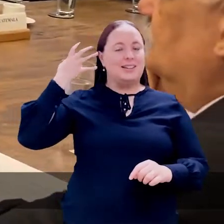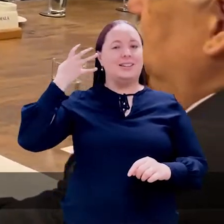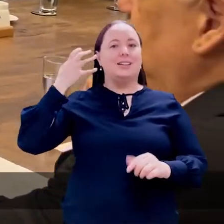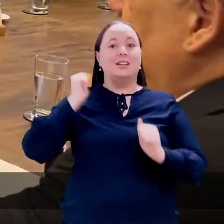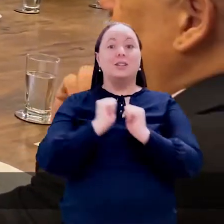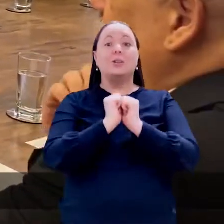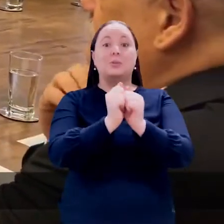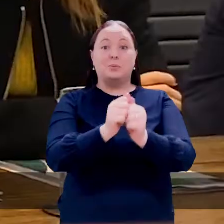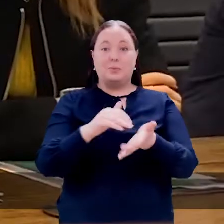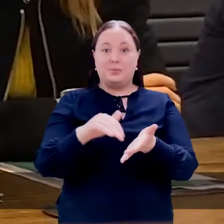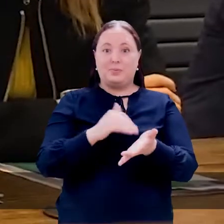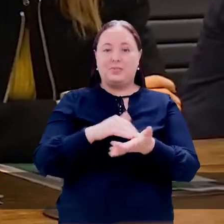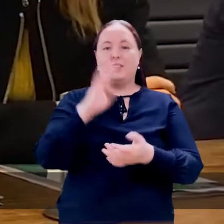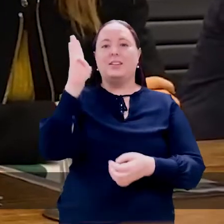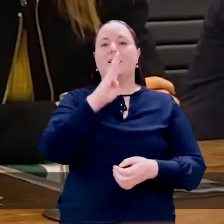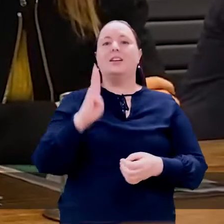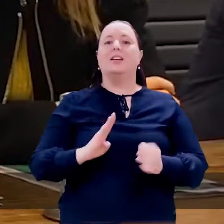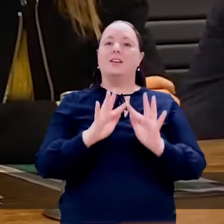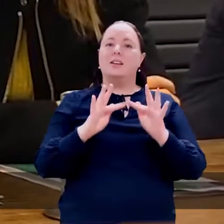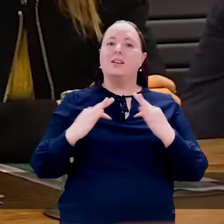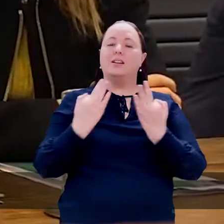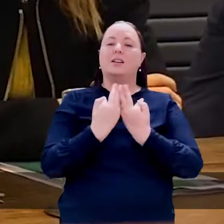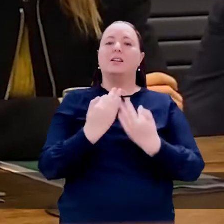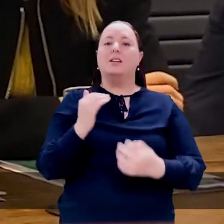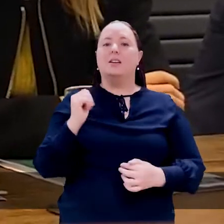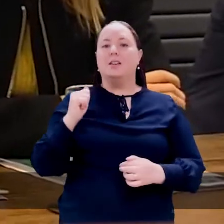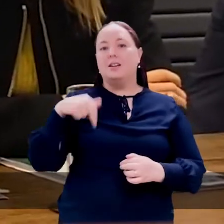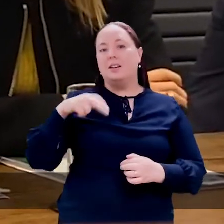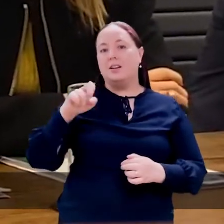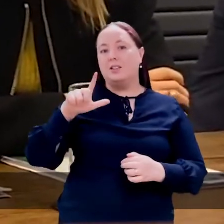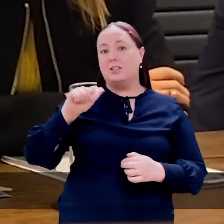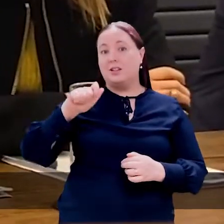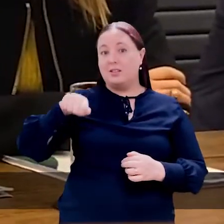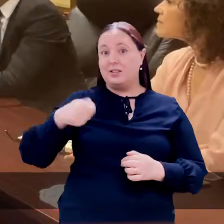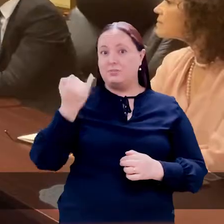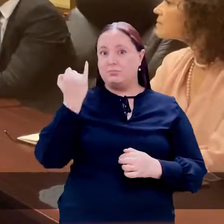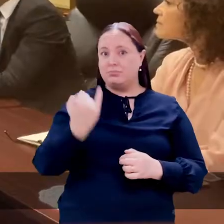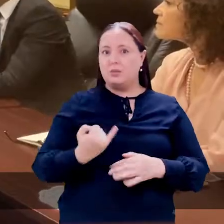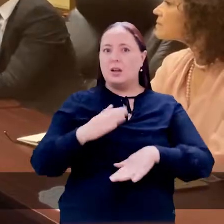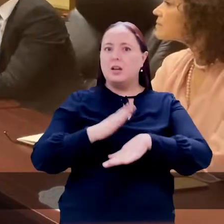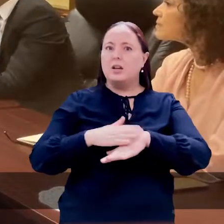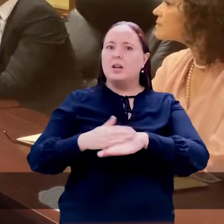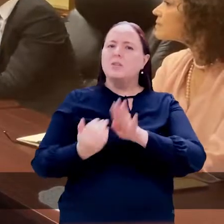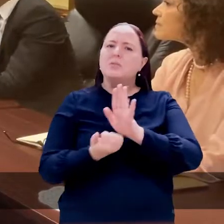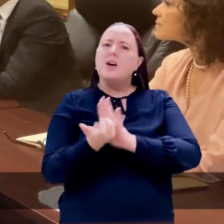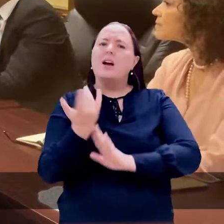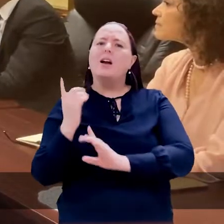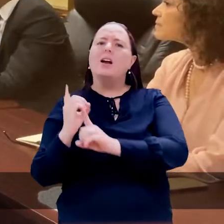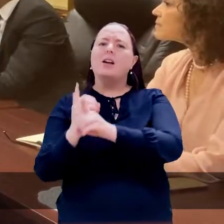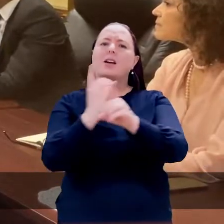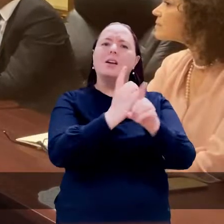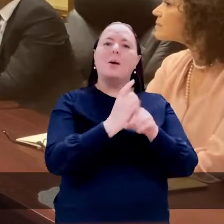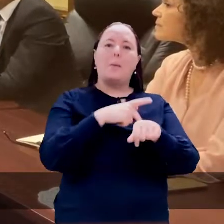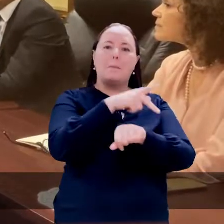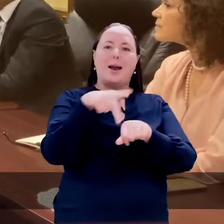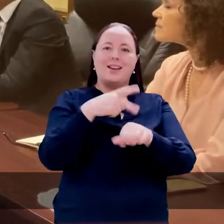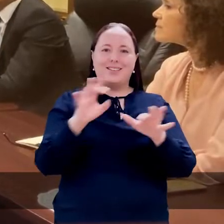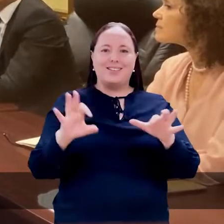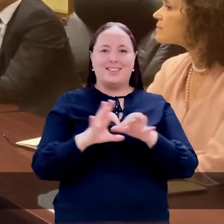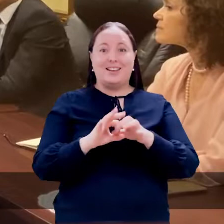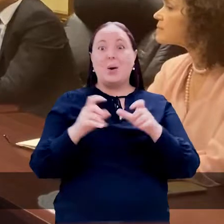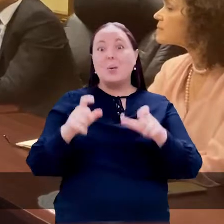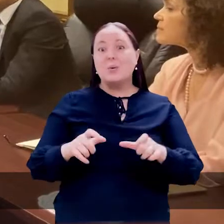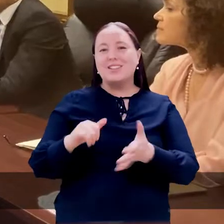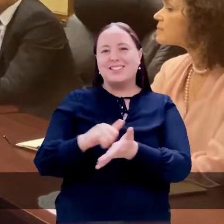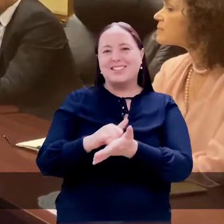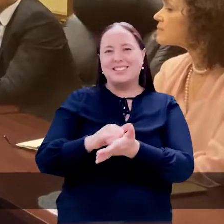Brito, acompanhada da secretária nacional da família, Ângela Gandra, realizou uma série de encontros com países